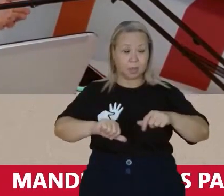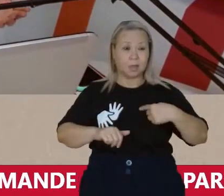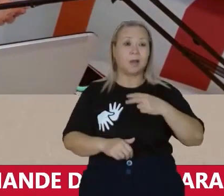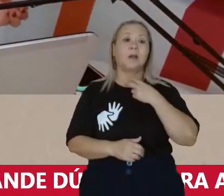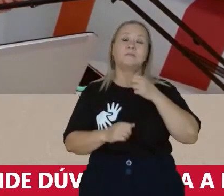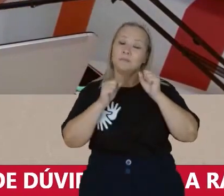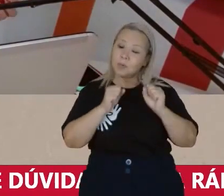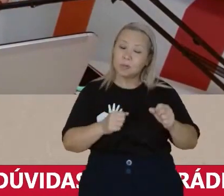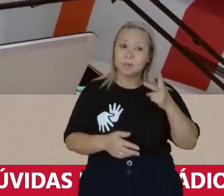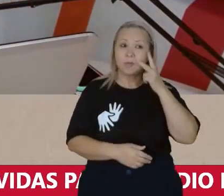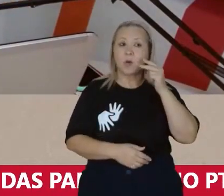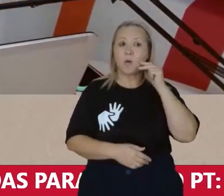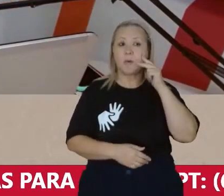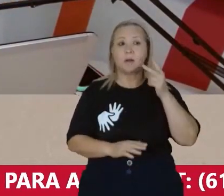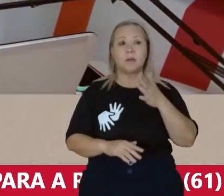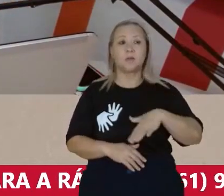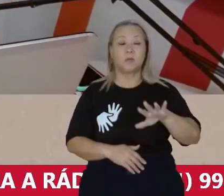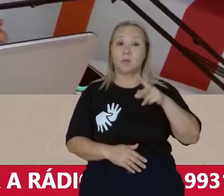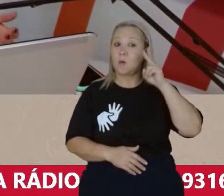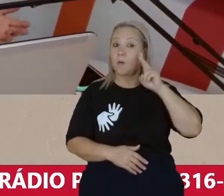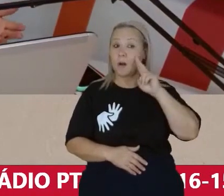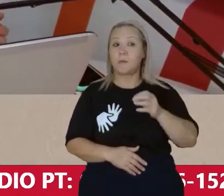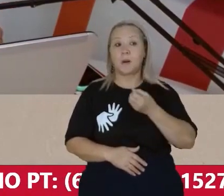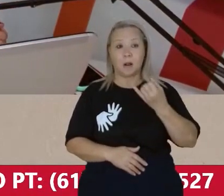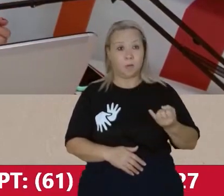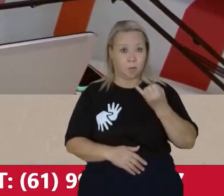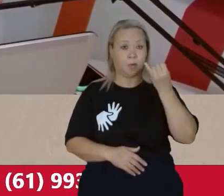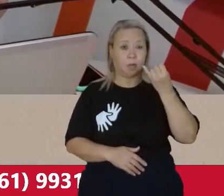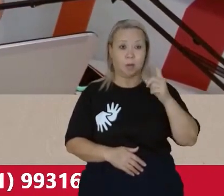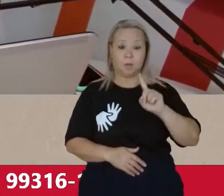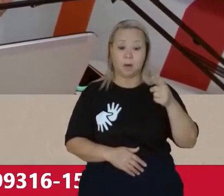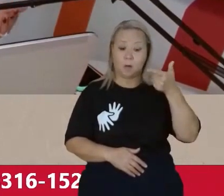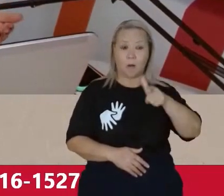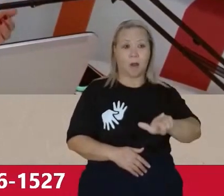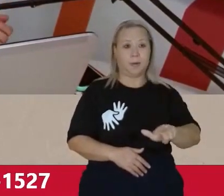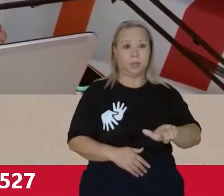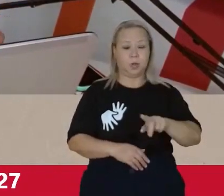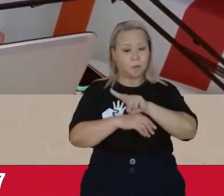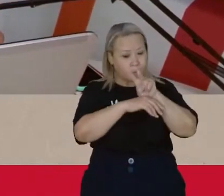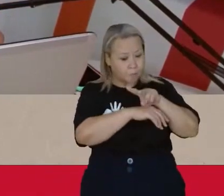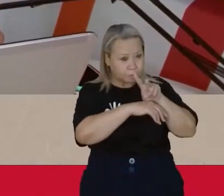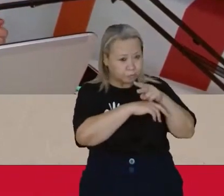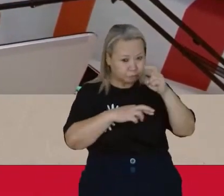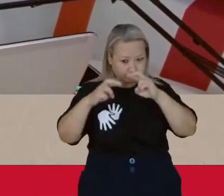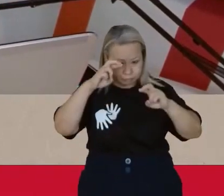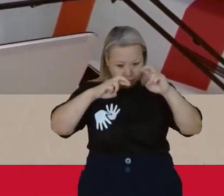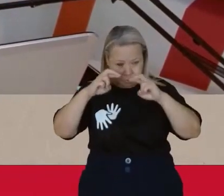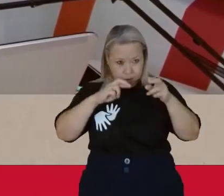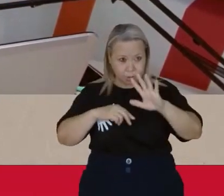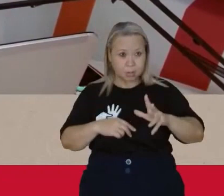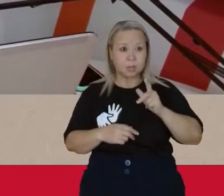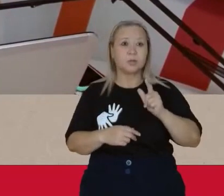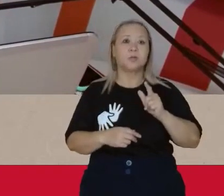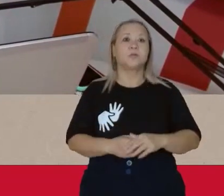acabar normalizando isso. Então, a memória ela é muito importante para que isso não se repita, para que a gente fique vigilante, né? E eu queria que você contasse